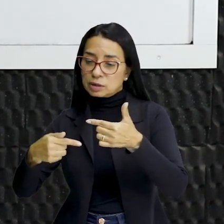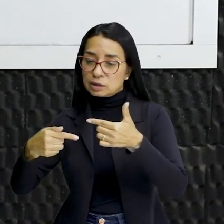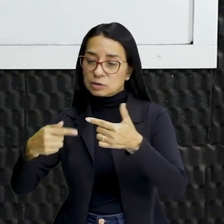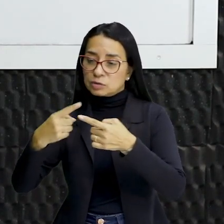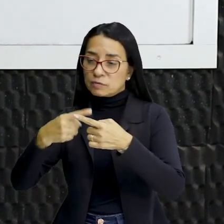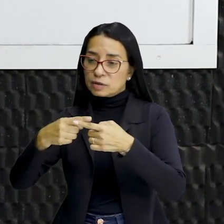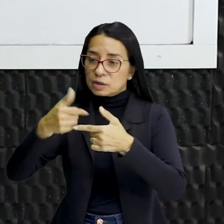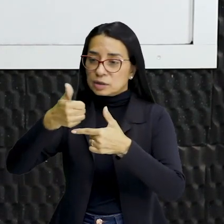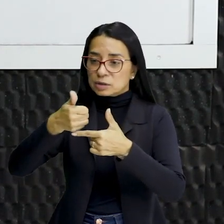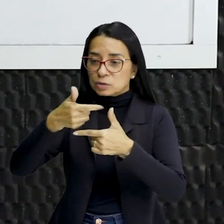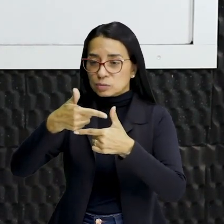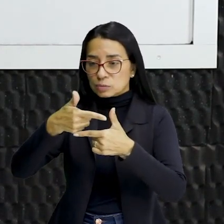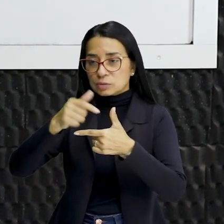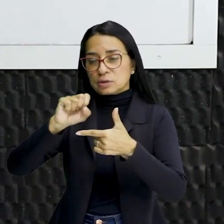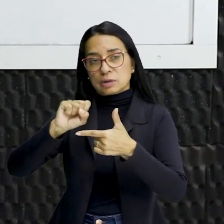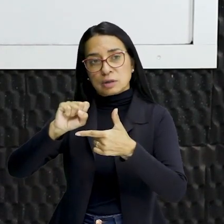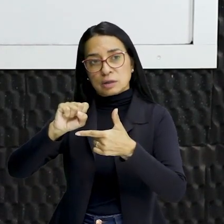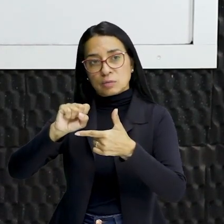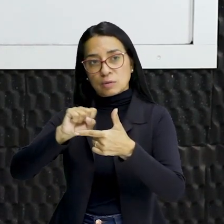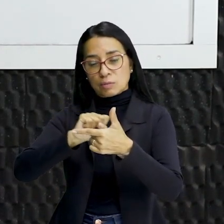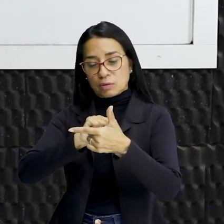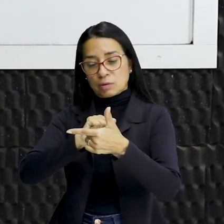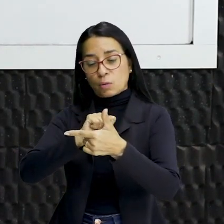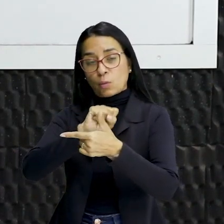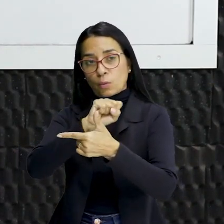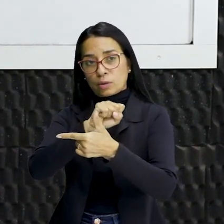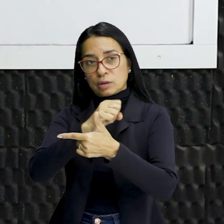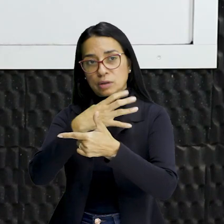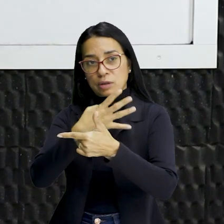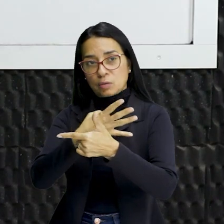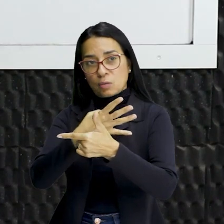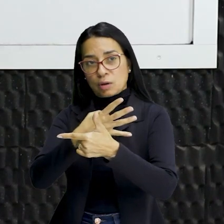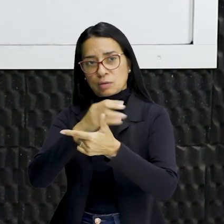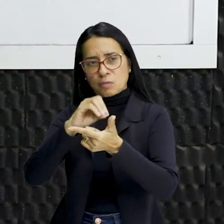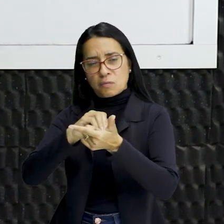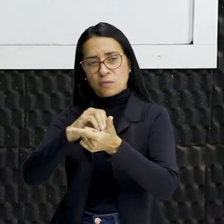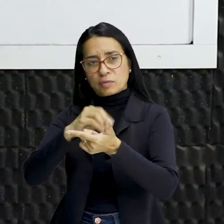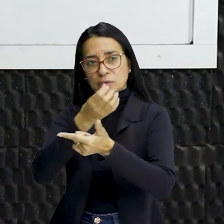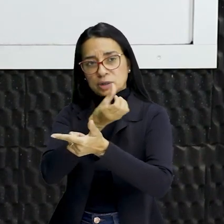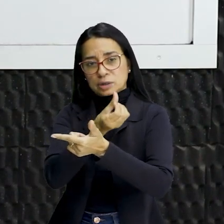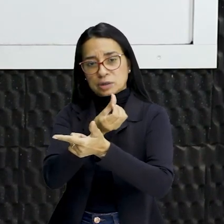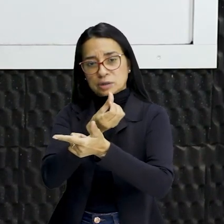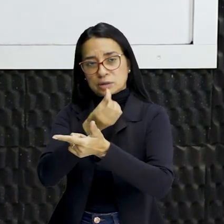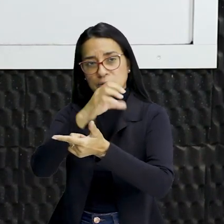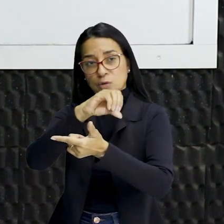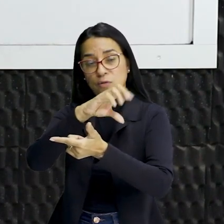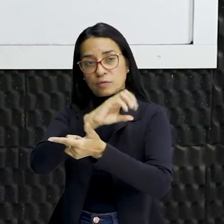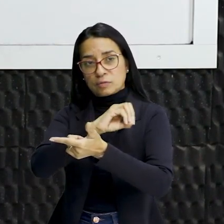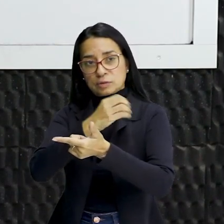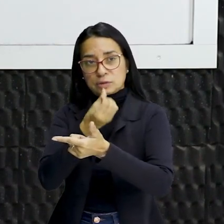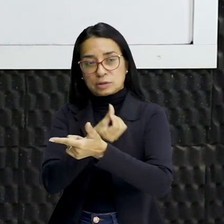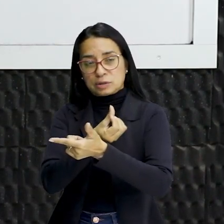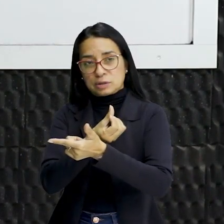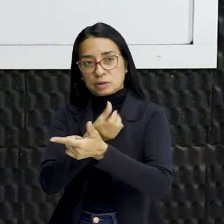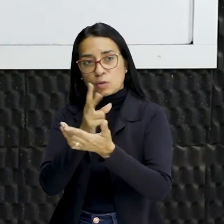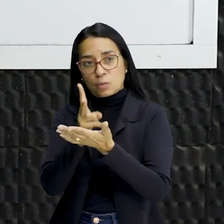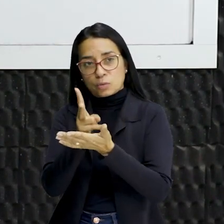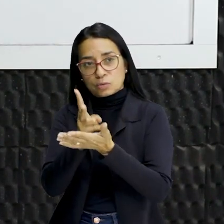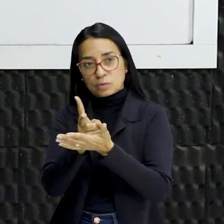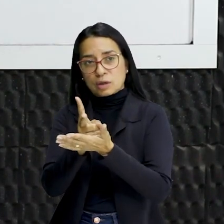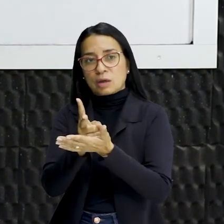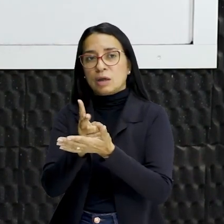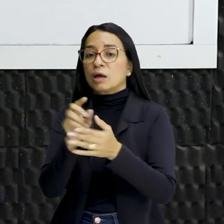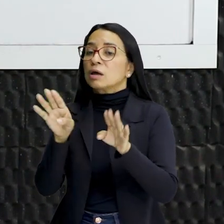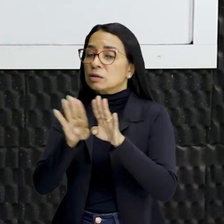7 x 12 da 84 ou 84 para 90 6 certo